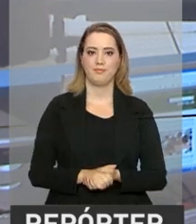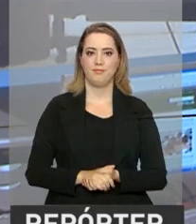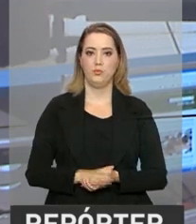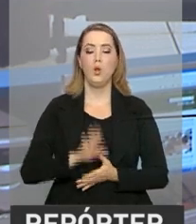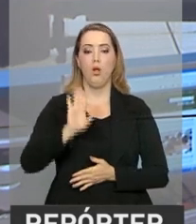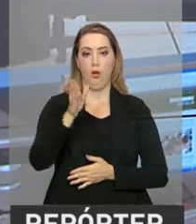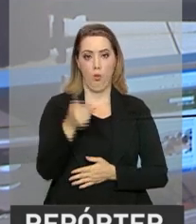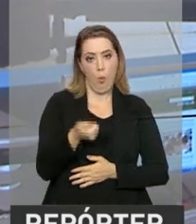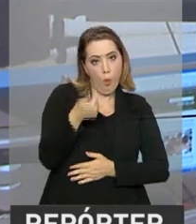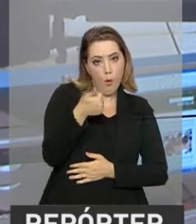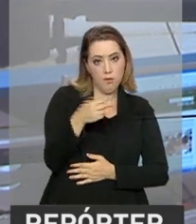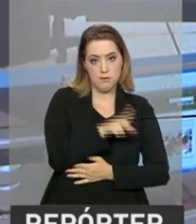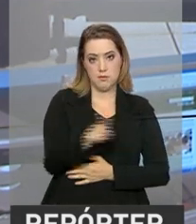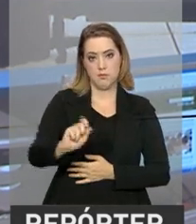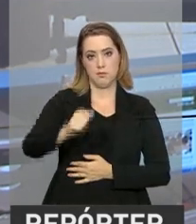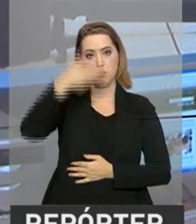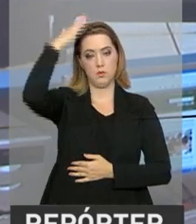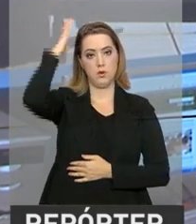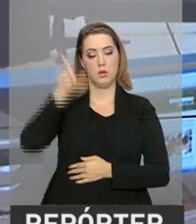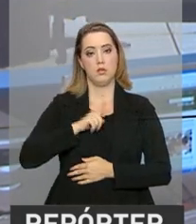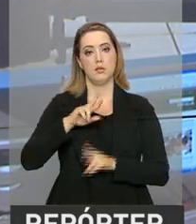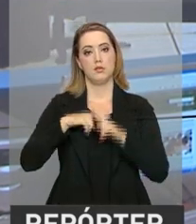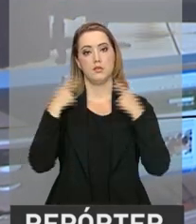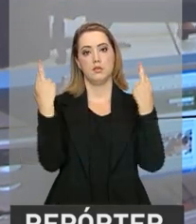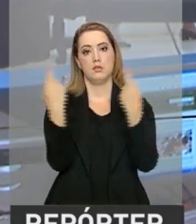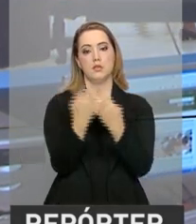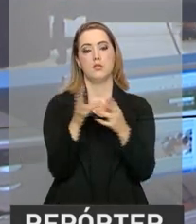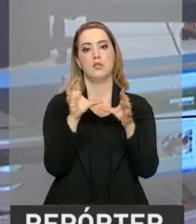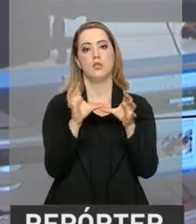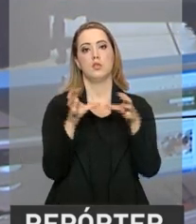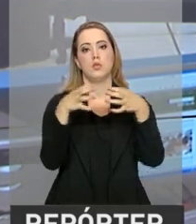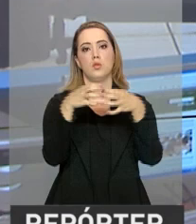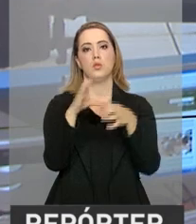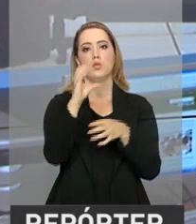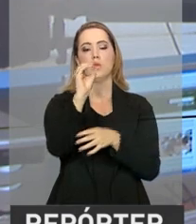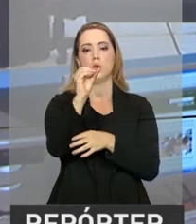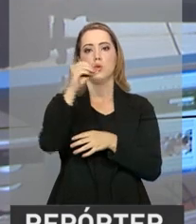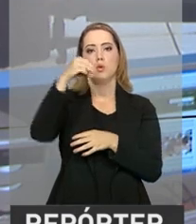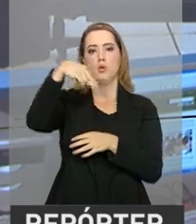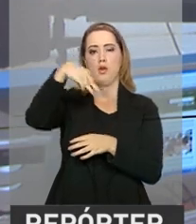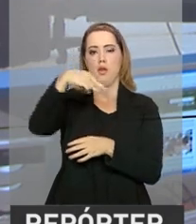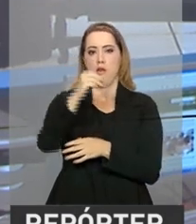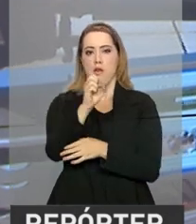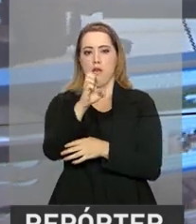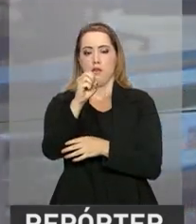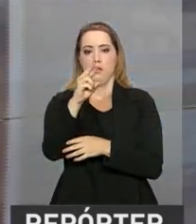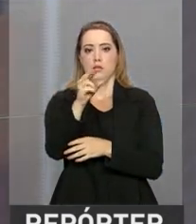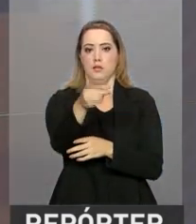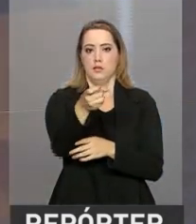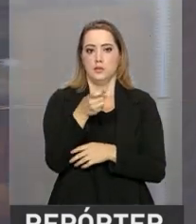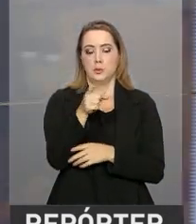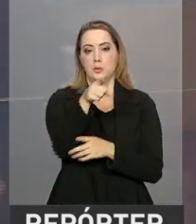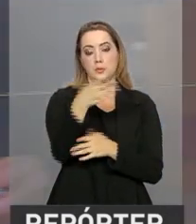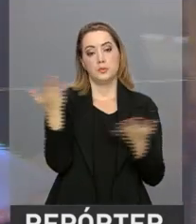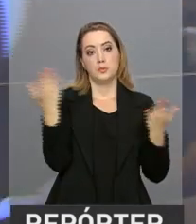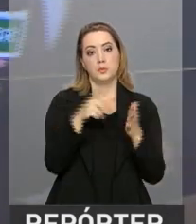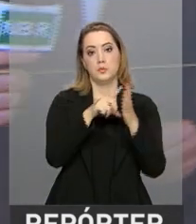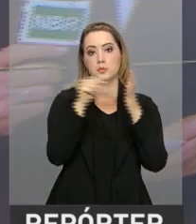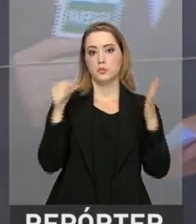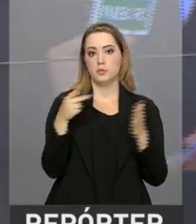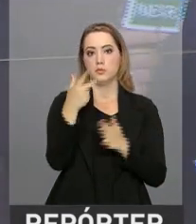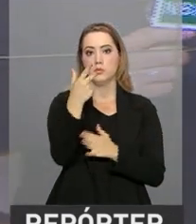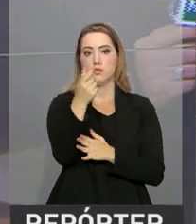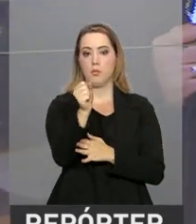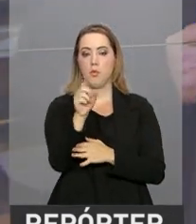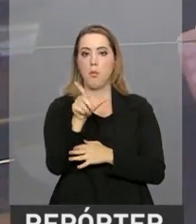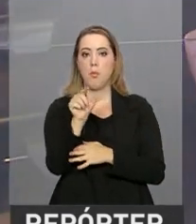pouco, o presidente Michel Temer participa da reunião do Conselho da Câmara de Comércio Exterior, a Camex. Vamos ao vivo ao Palácio do Planalto, onde está o